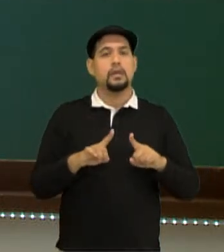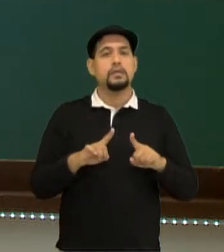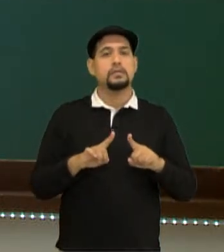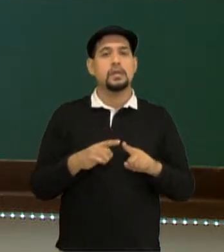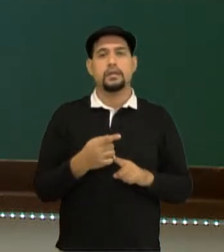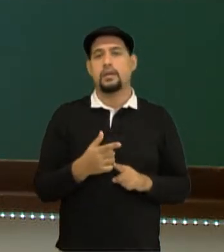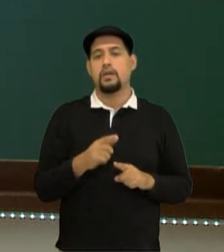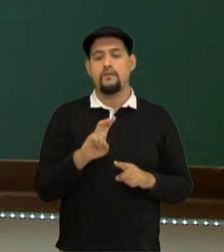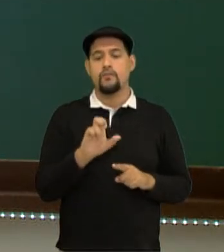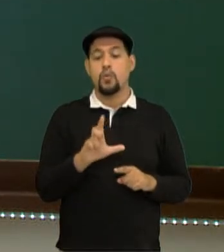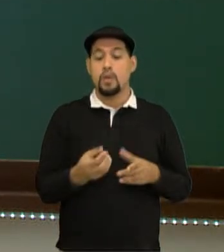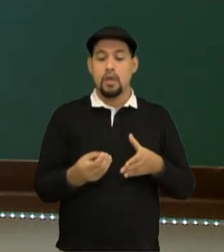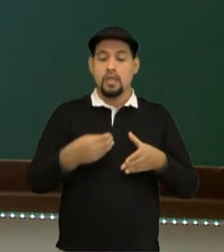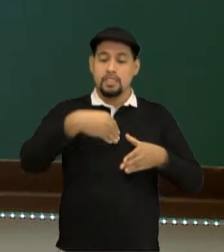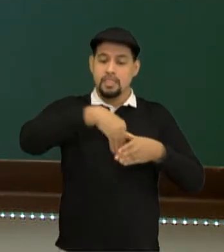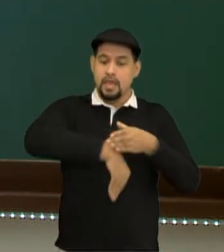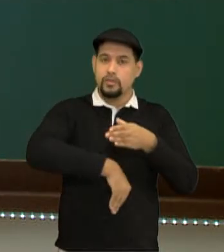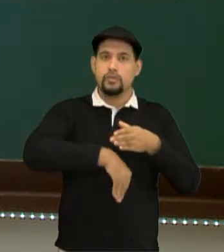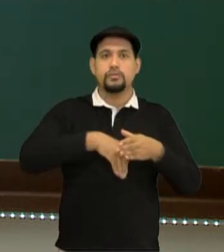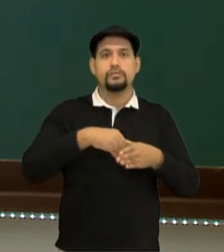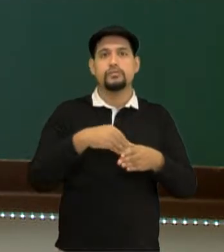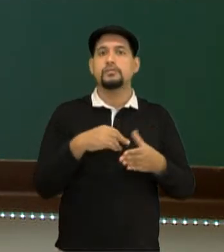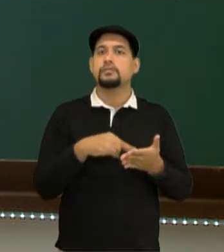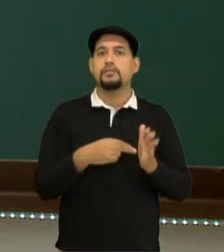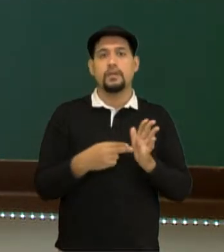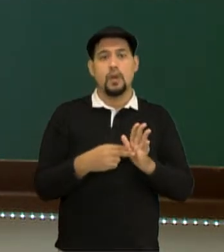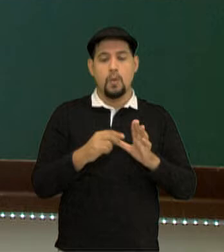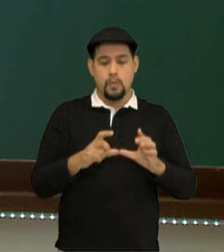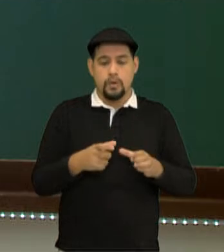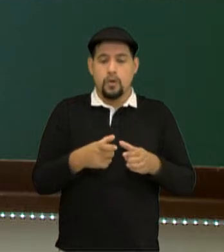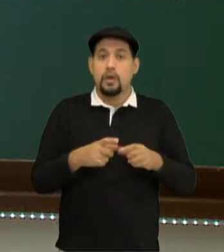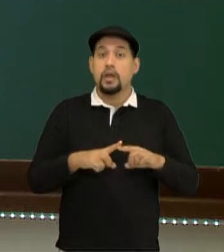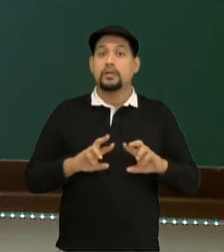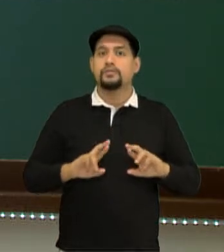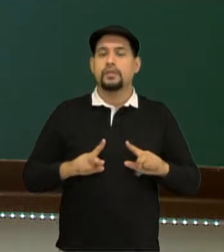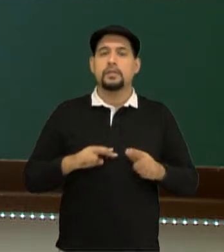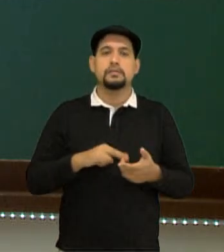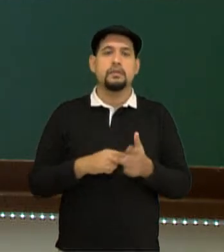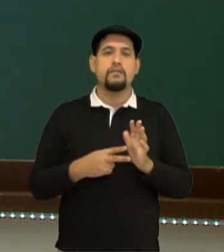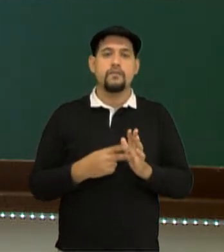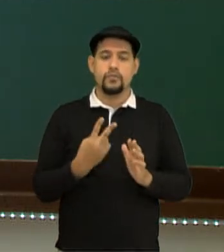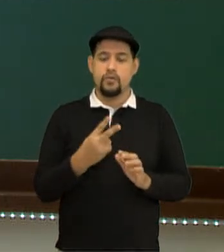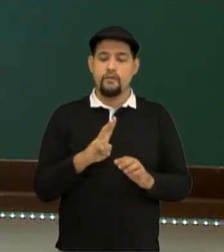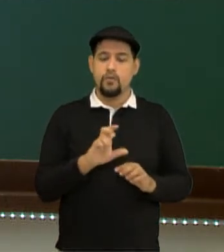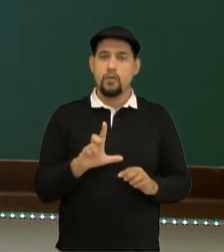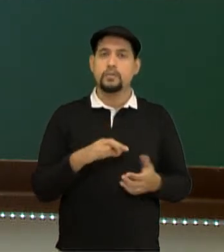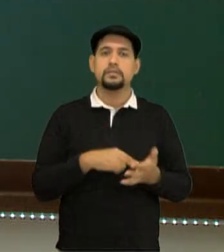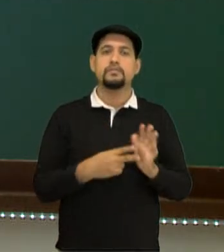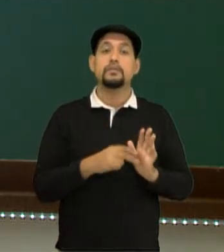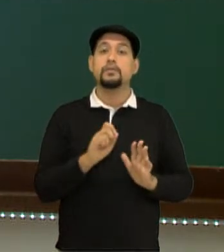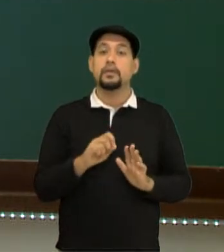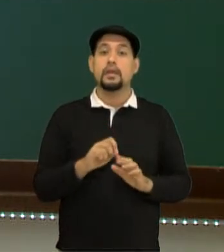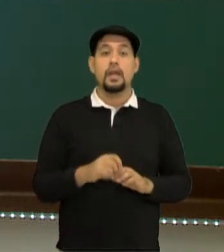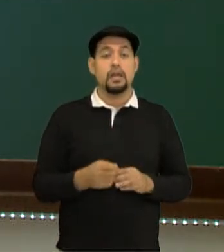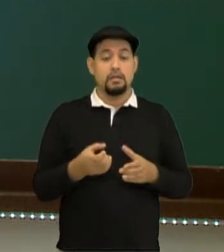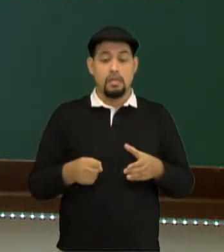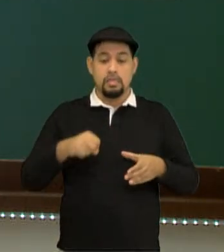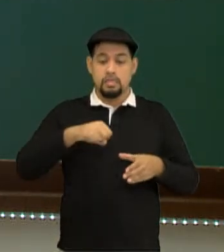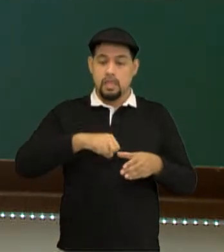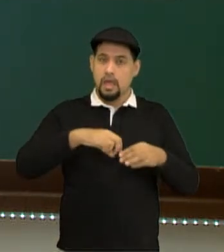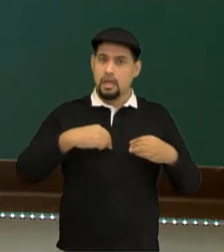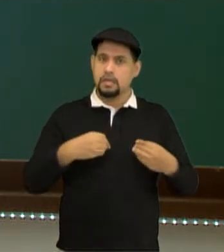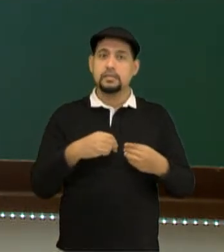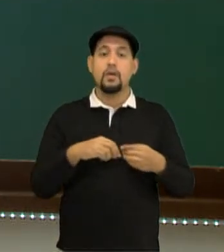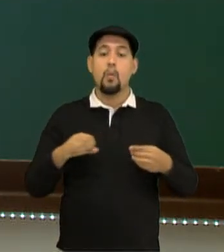o volume interno, que seria um cilindro menor. A diferença entre os dois volumes seria o volume da jarra, que seria